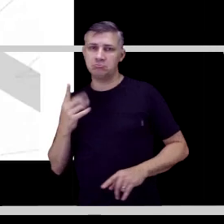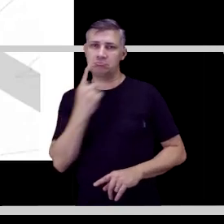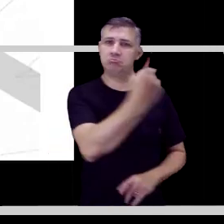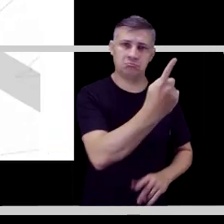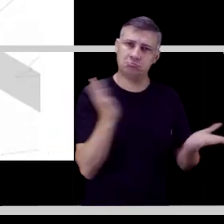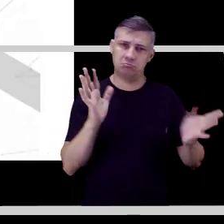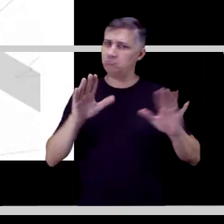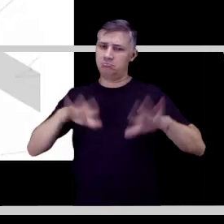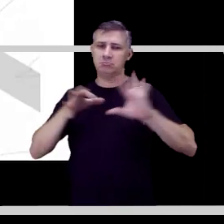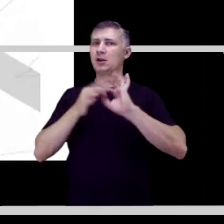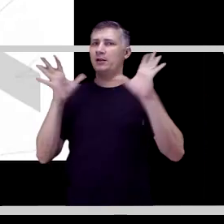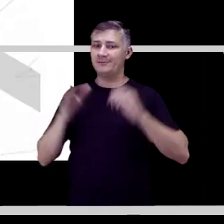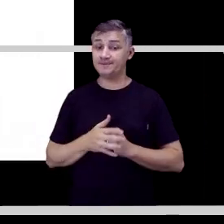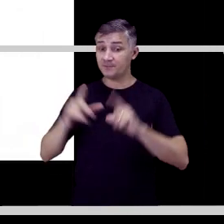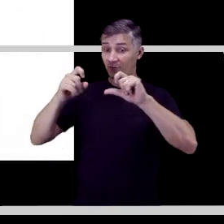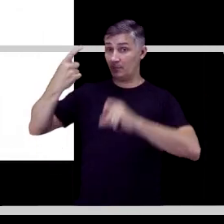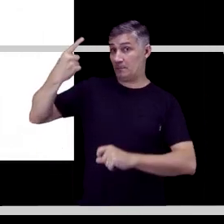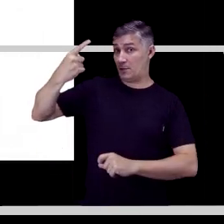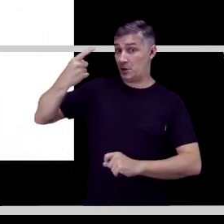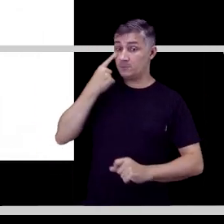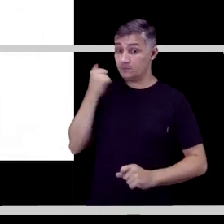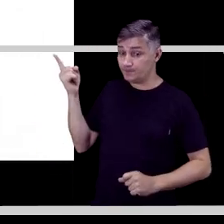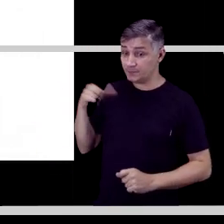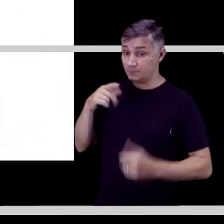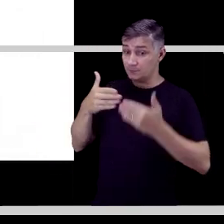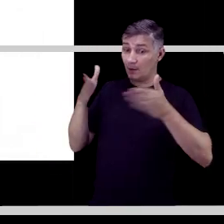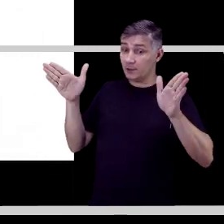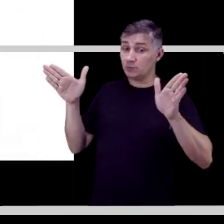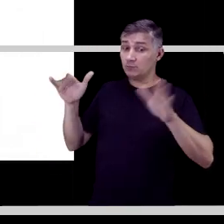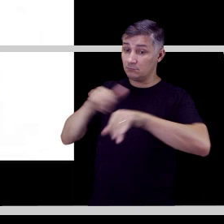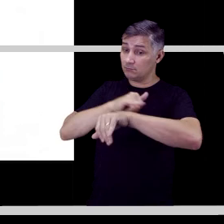linear, único, mas o visitante ser livre dentro do edifício para poder fazer o percurso que quiser.